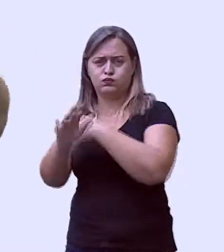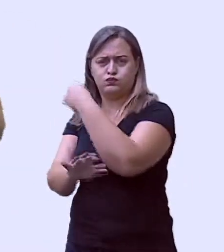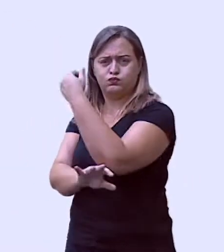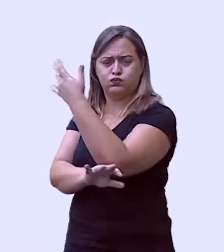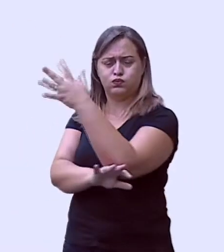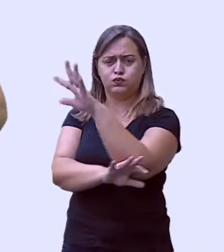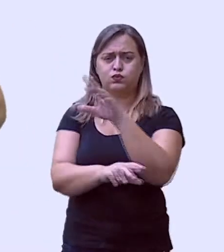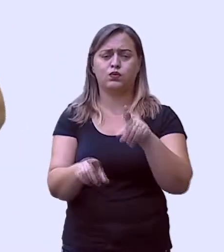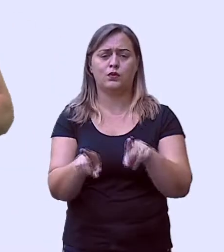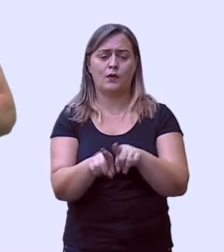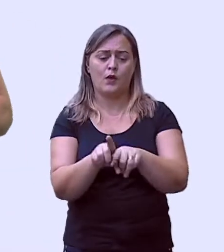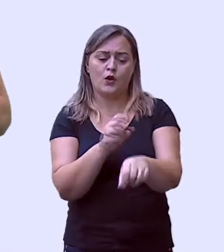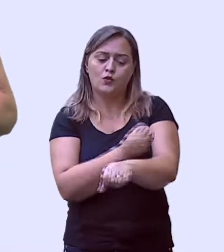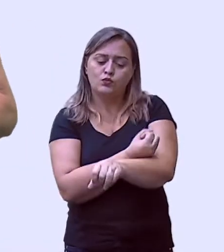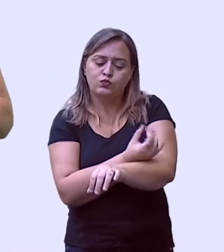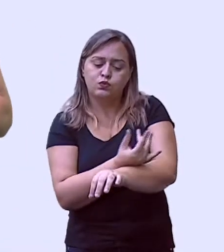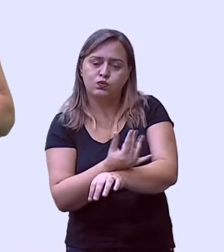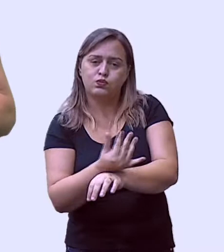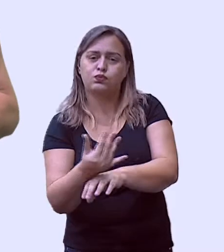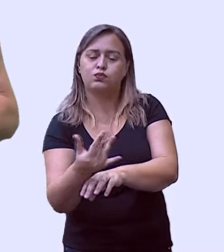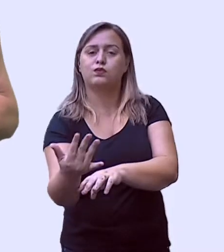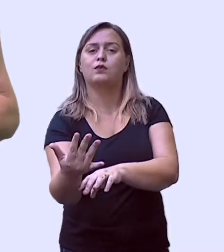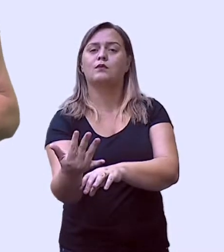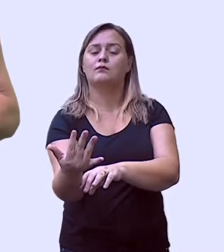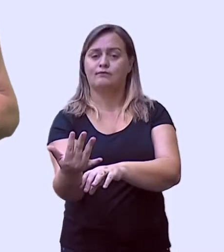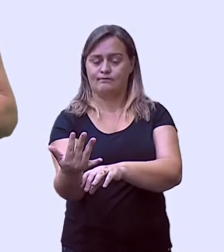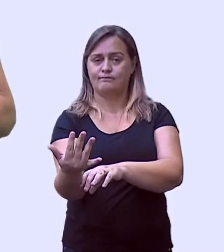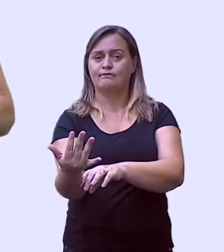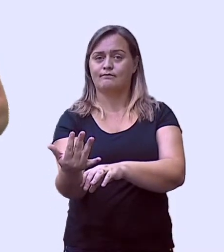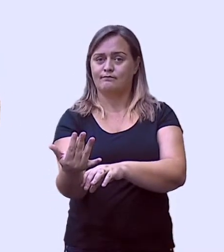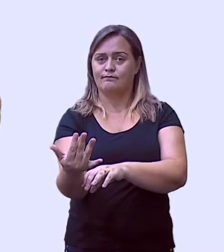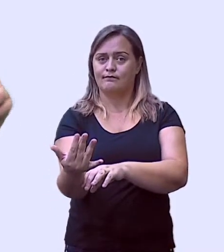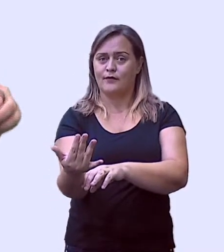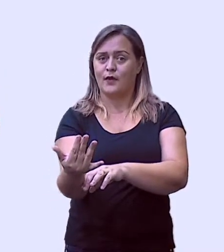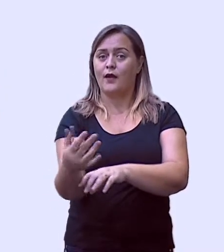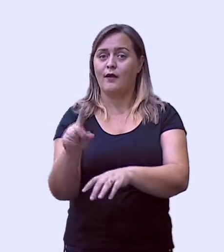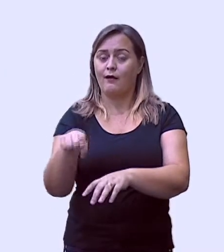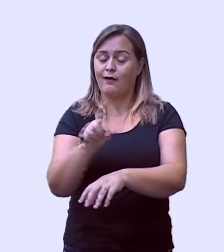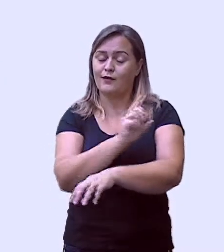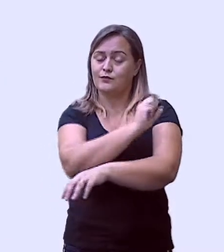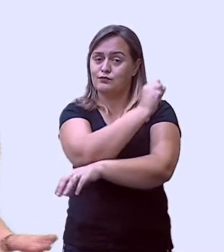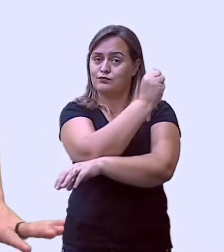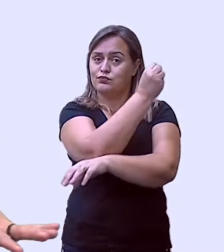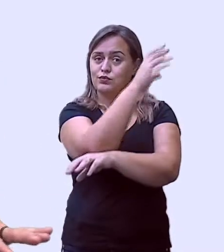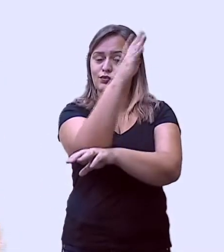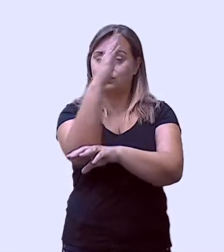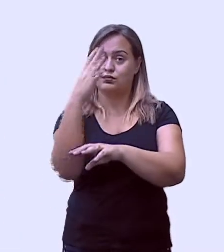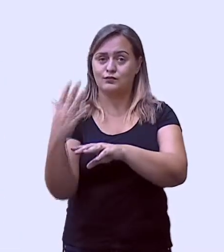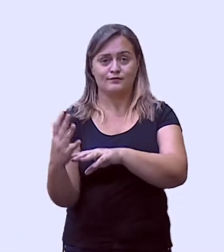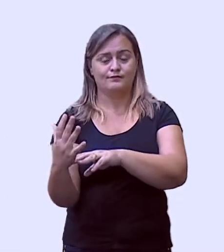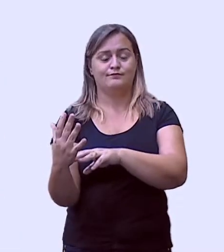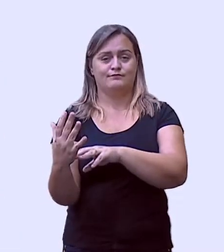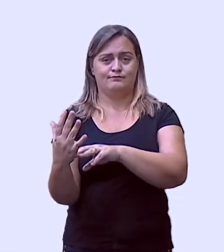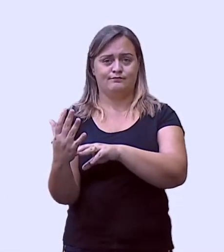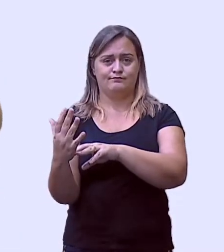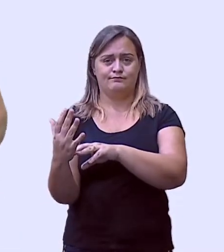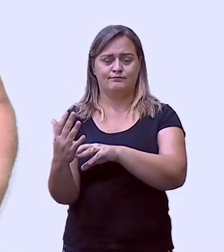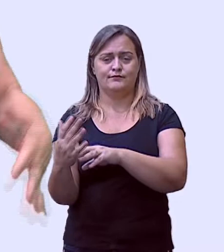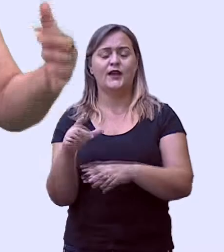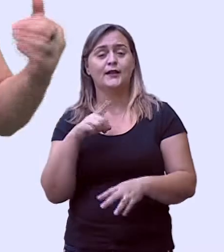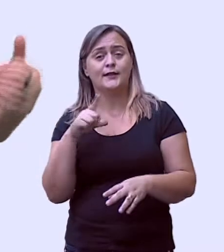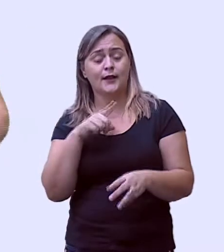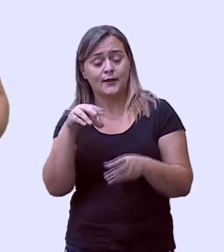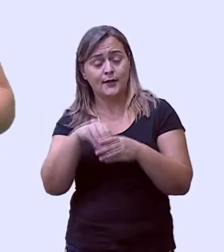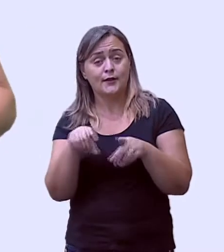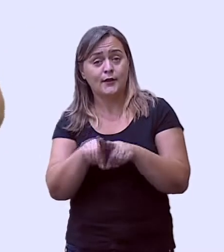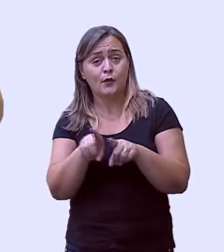e campestres. Essas fitofisionomias possuem uma grande variedade de espécies e